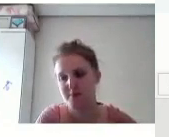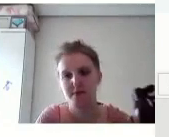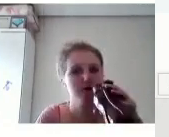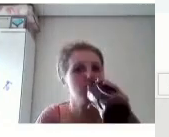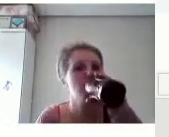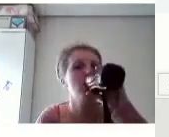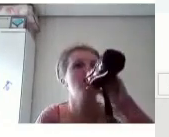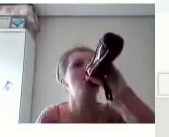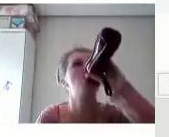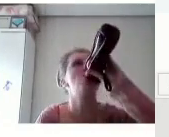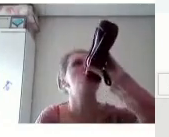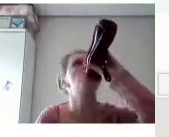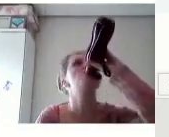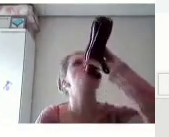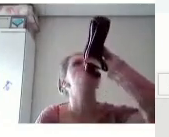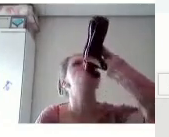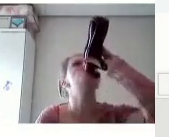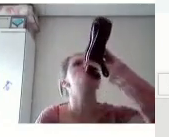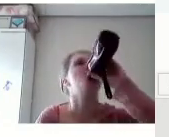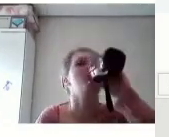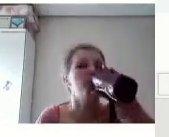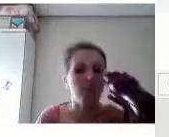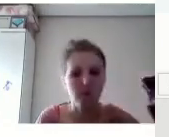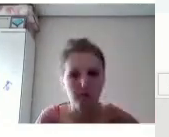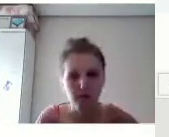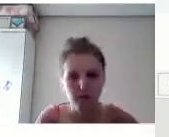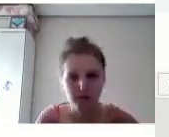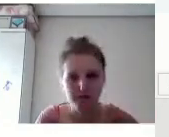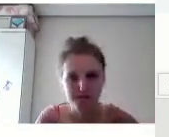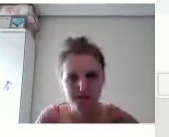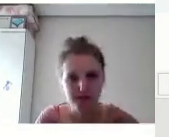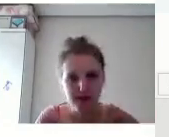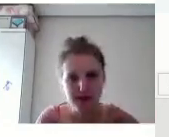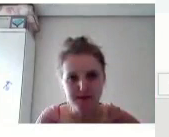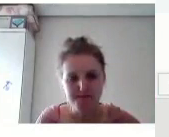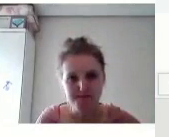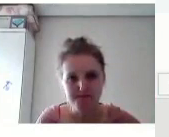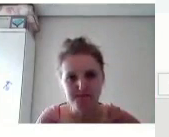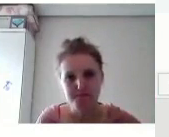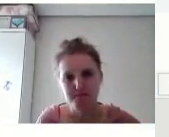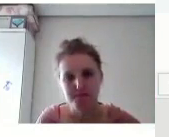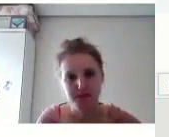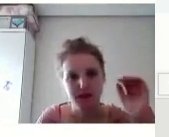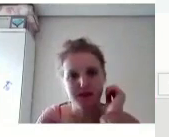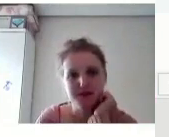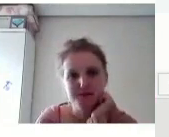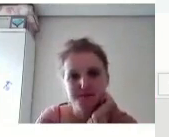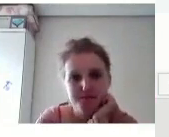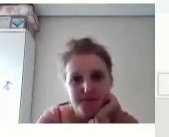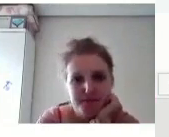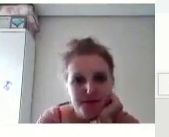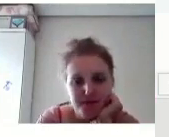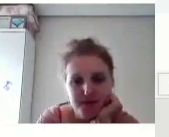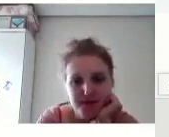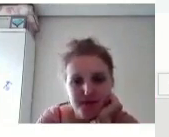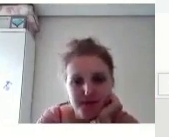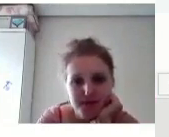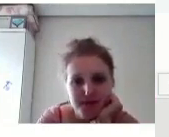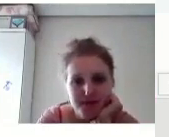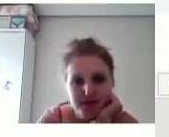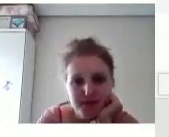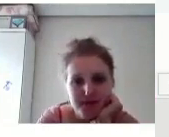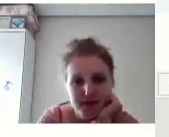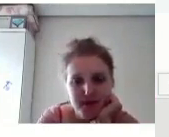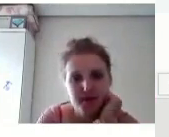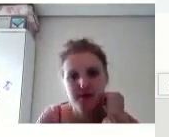tá? Eu vou construir uma função densidade lagrangiana ele é construído de tal forma que as equações de movimento vão nos